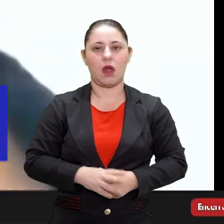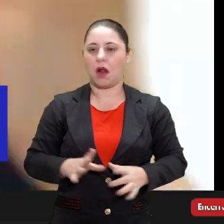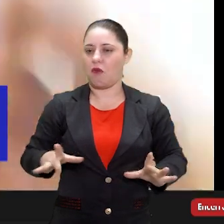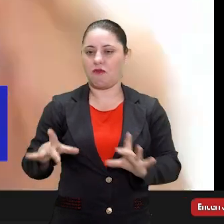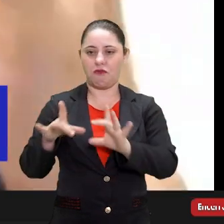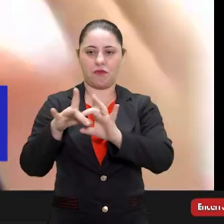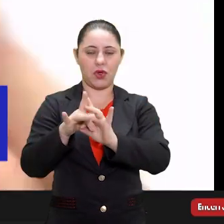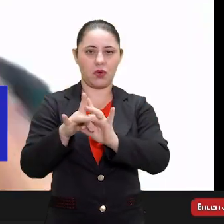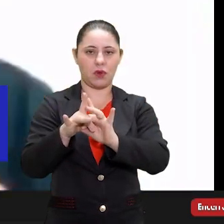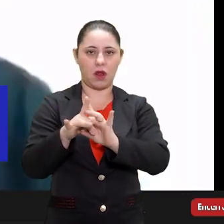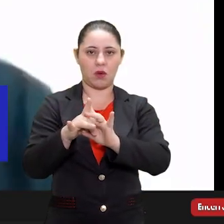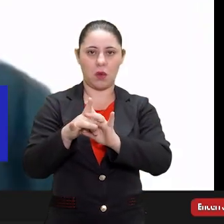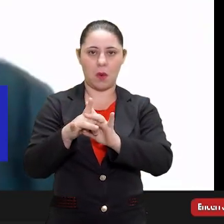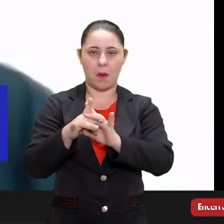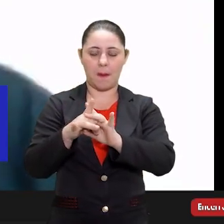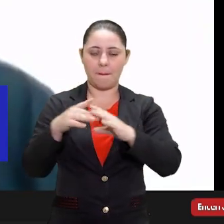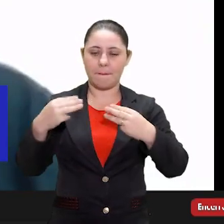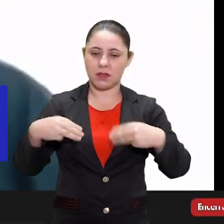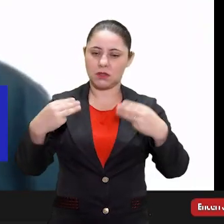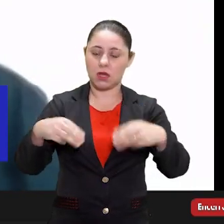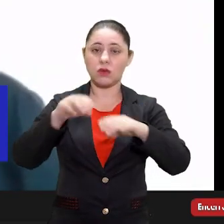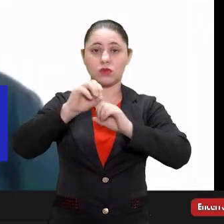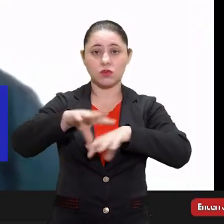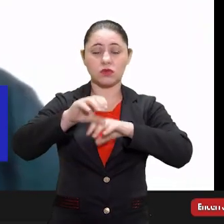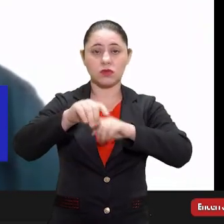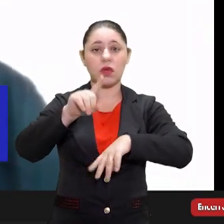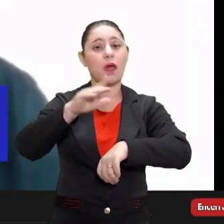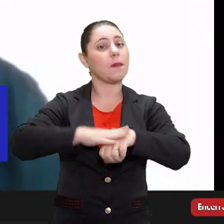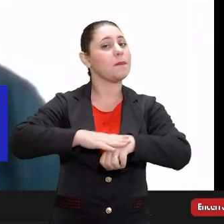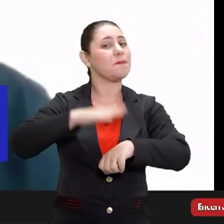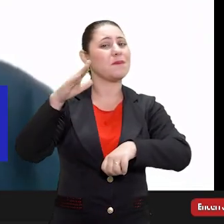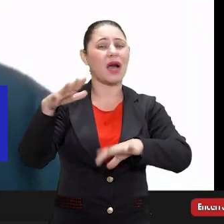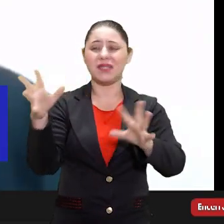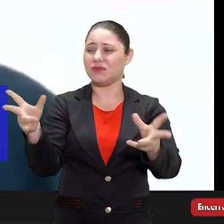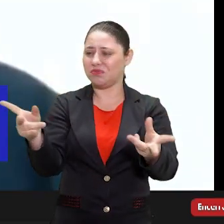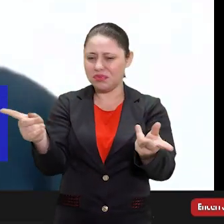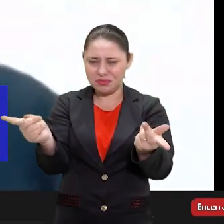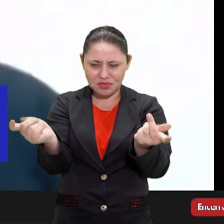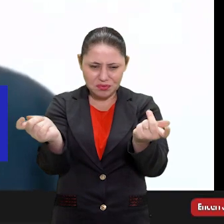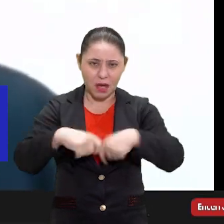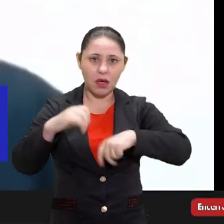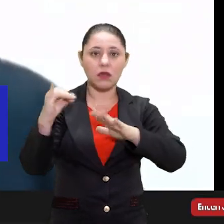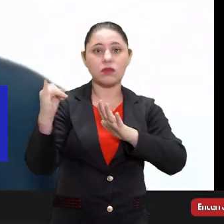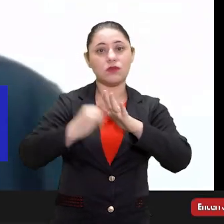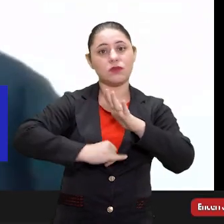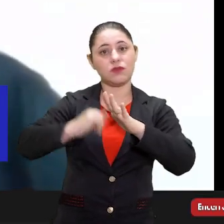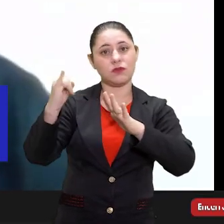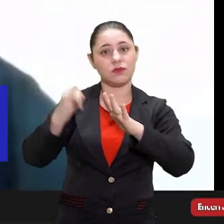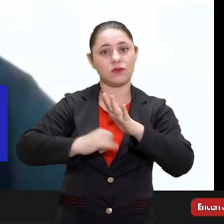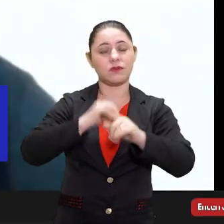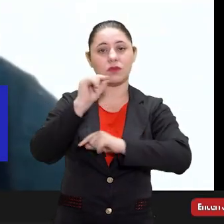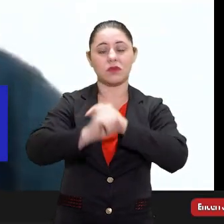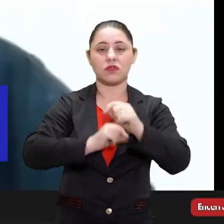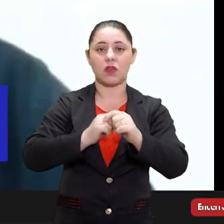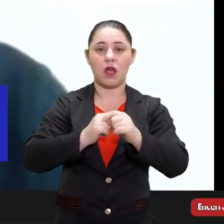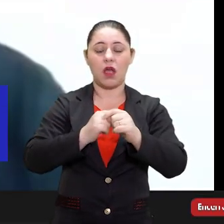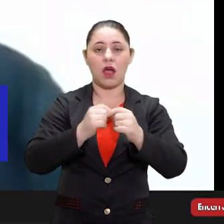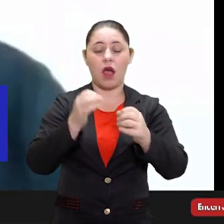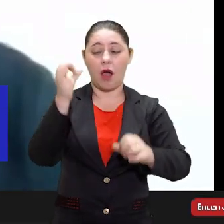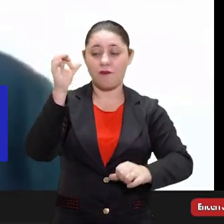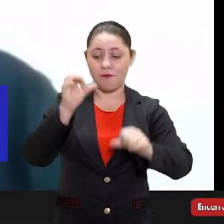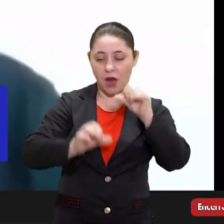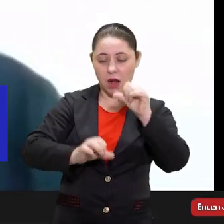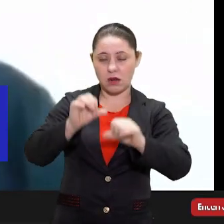tem 84 anos de existência e um órgão vinculado ao Ministério da Educação é uma